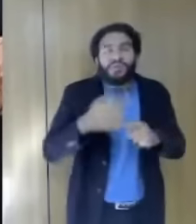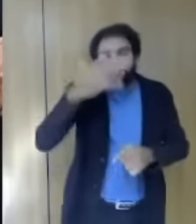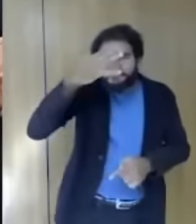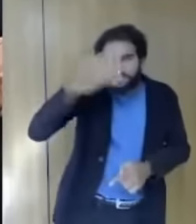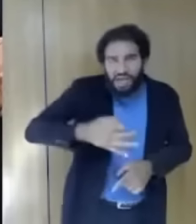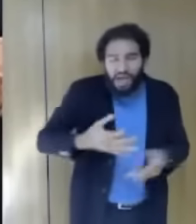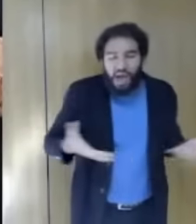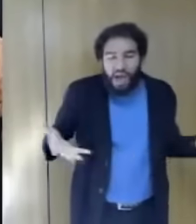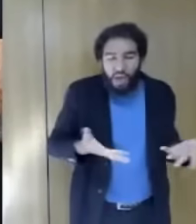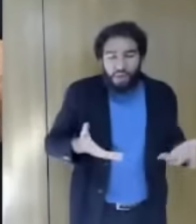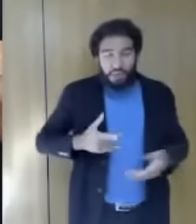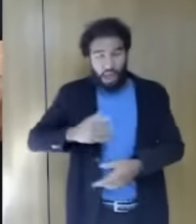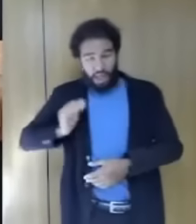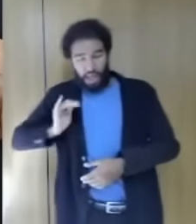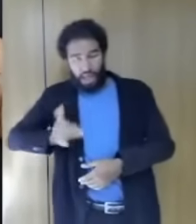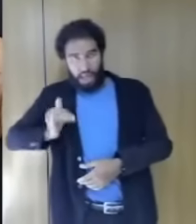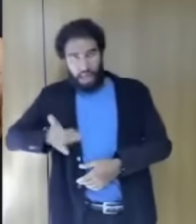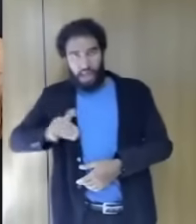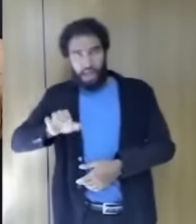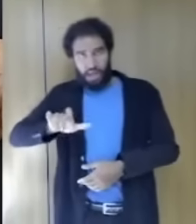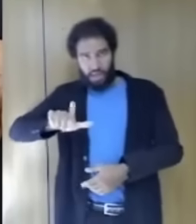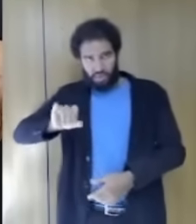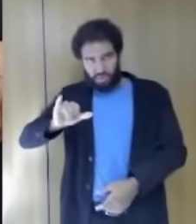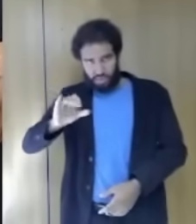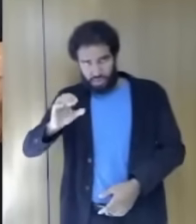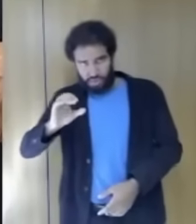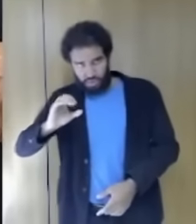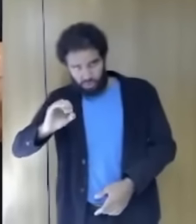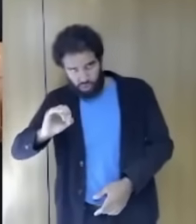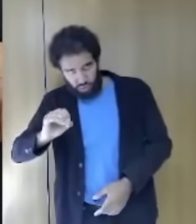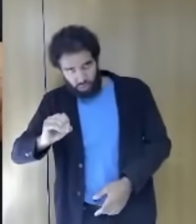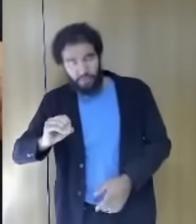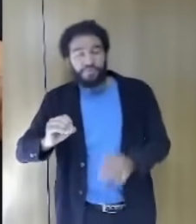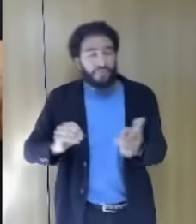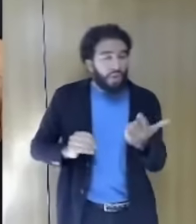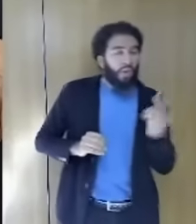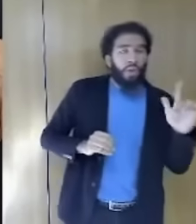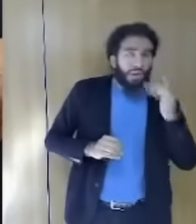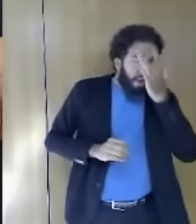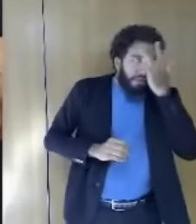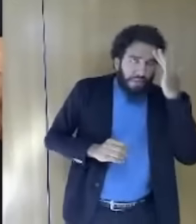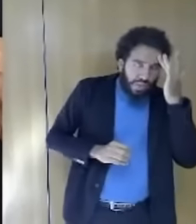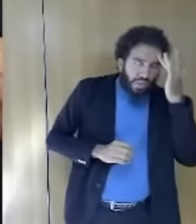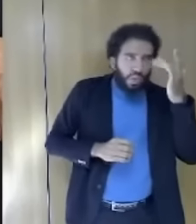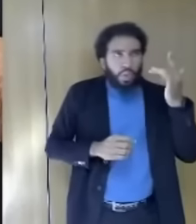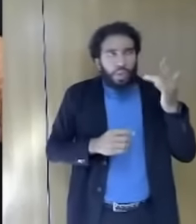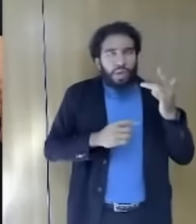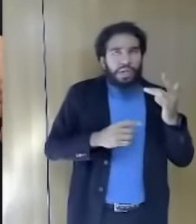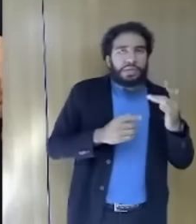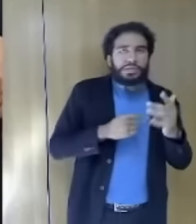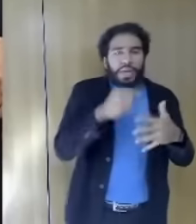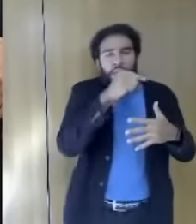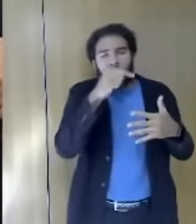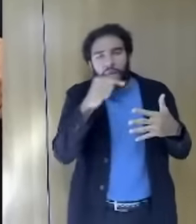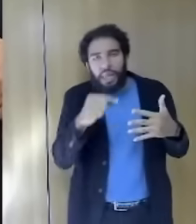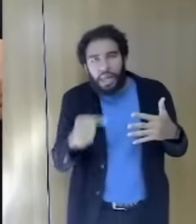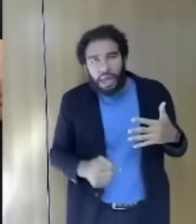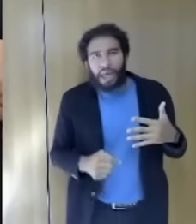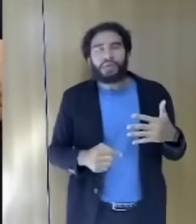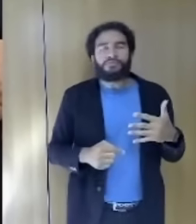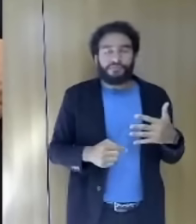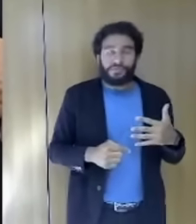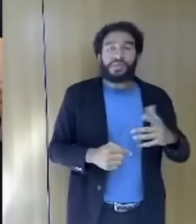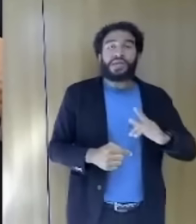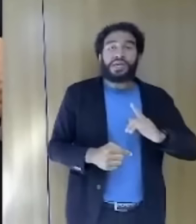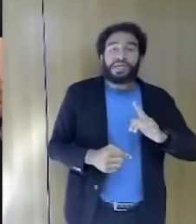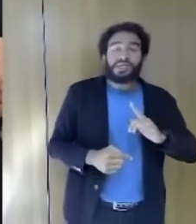entre a narrativa do Elcio em relação a outros aspectos que já se encontravam